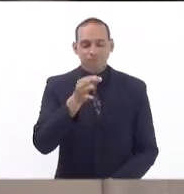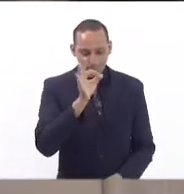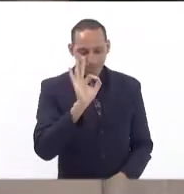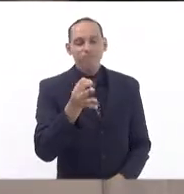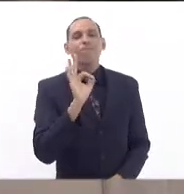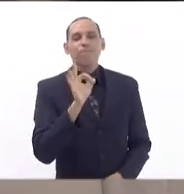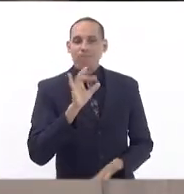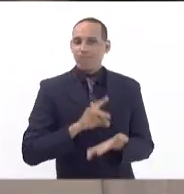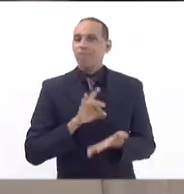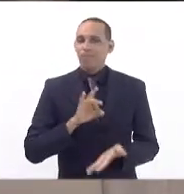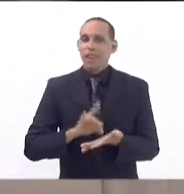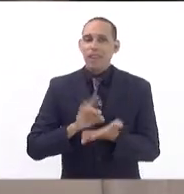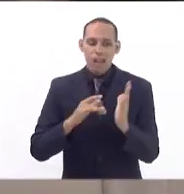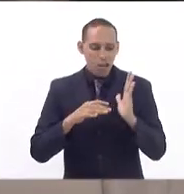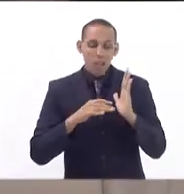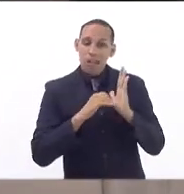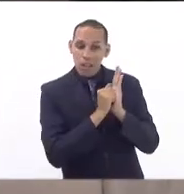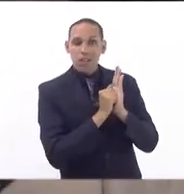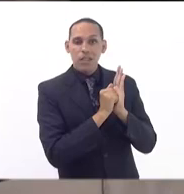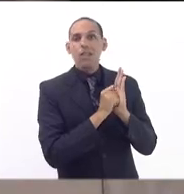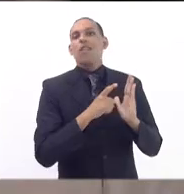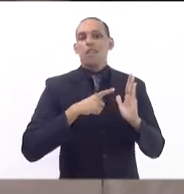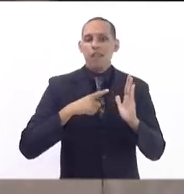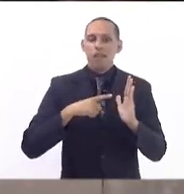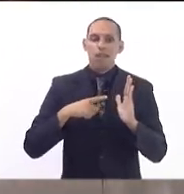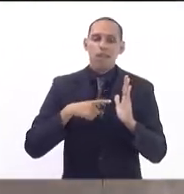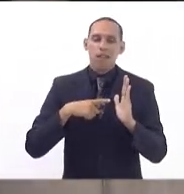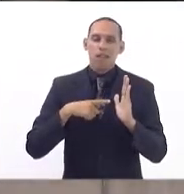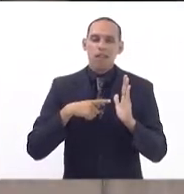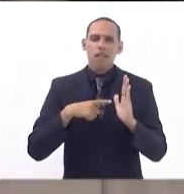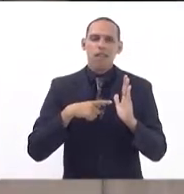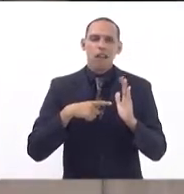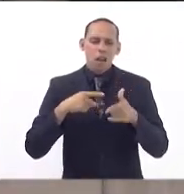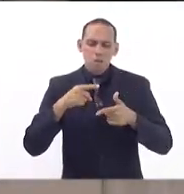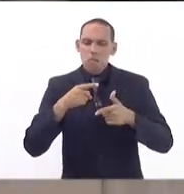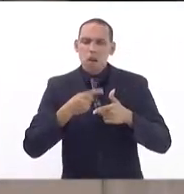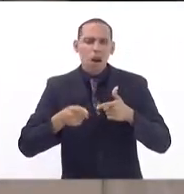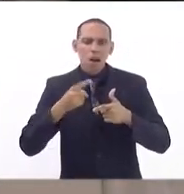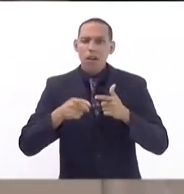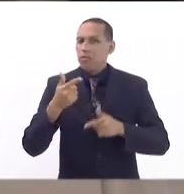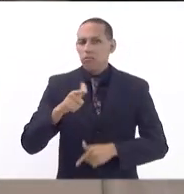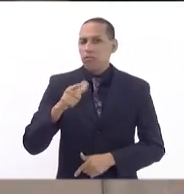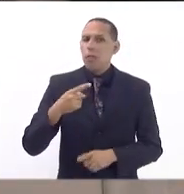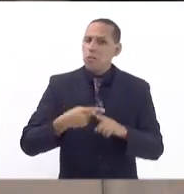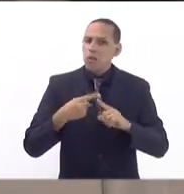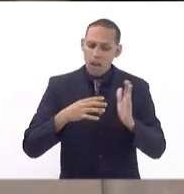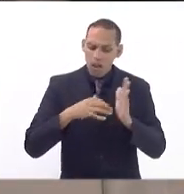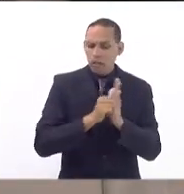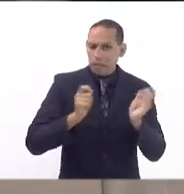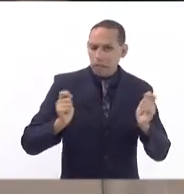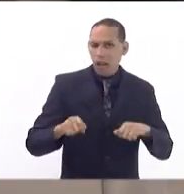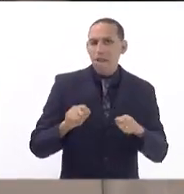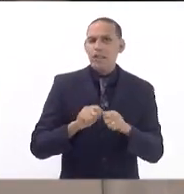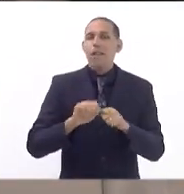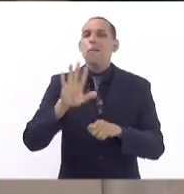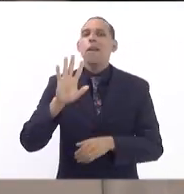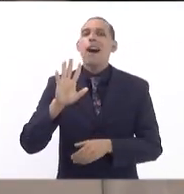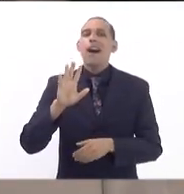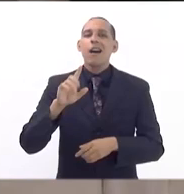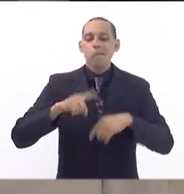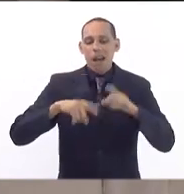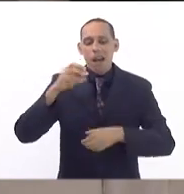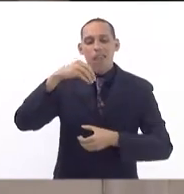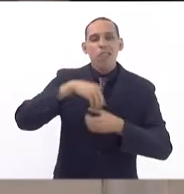fato o registro de quando entre de quando sai só não tem problema é possível fazer problema é quando esse material está